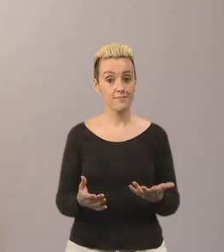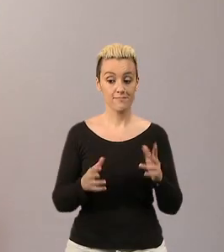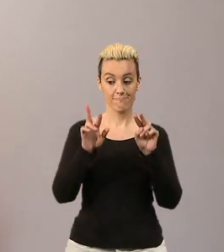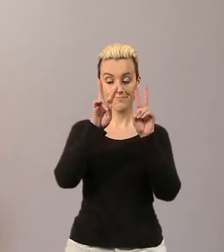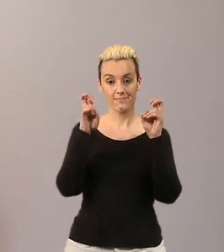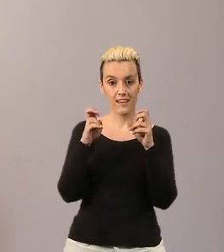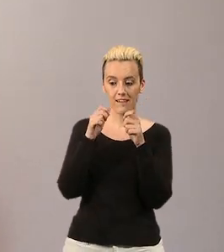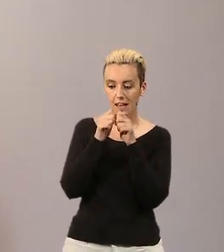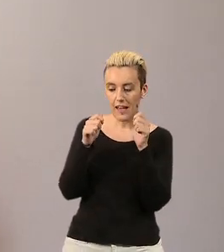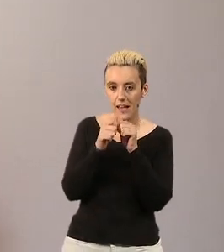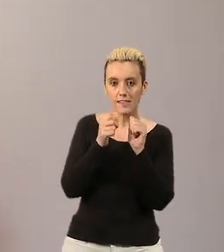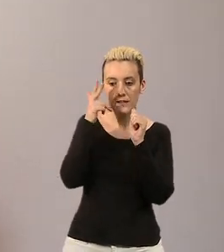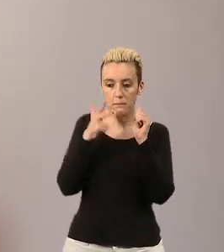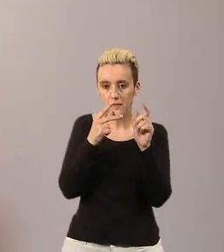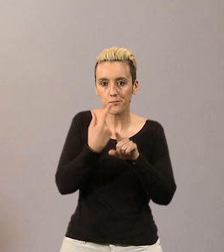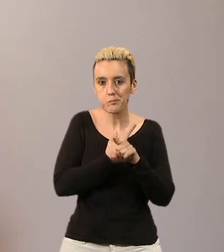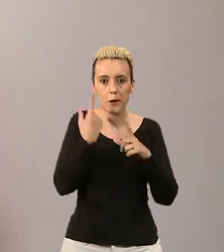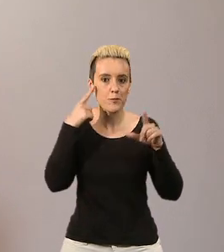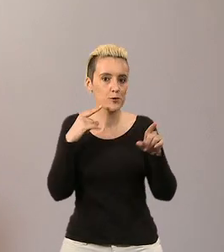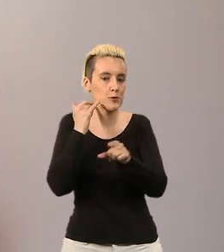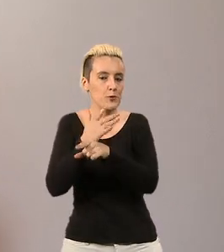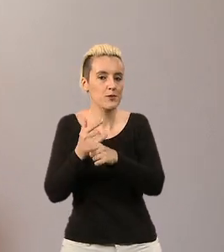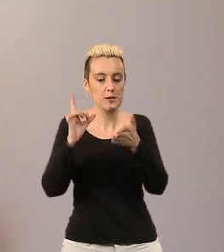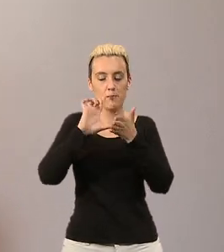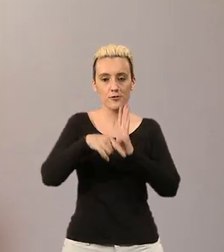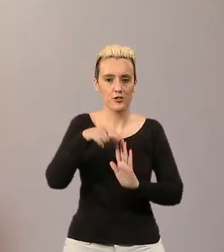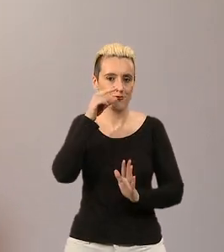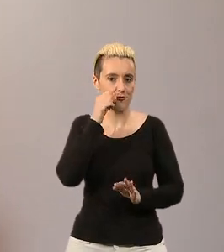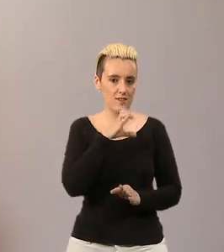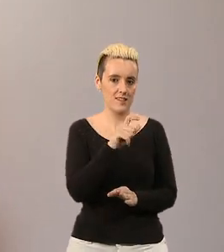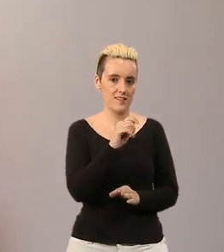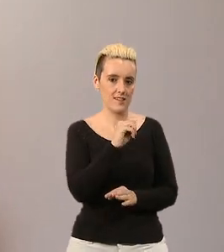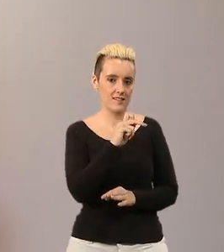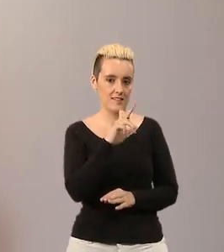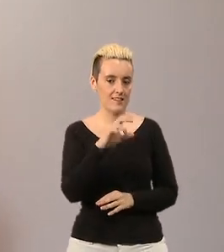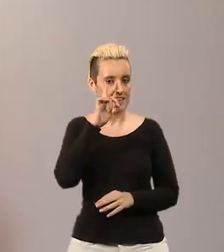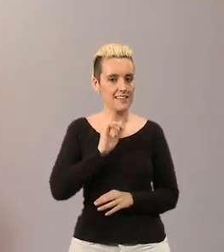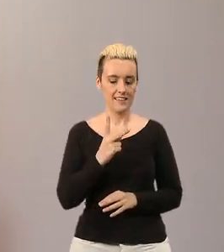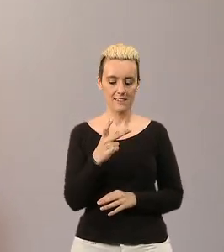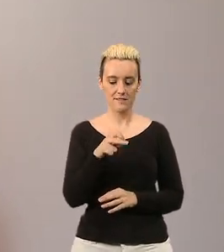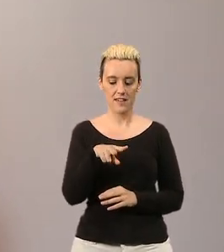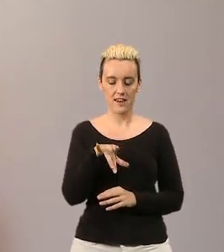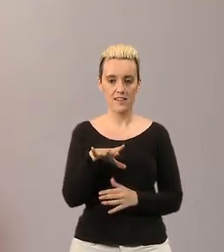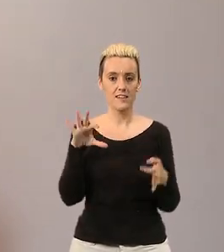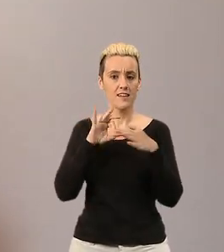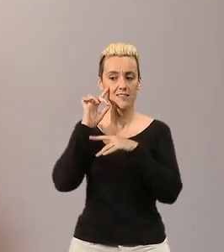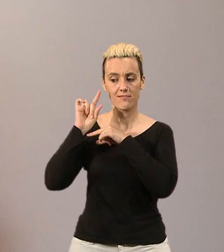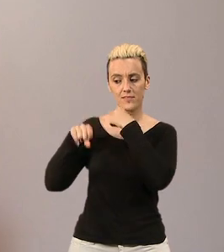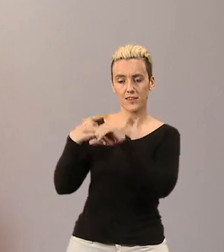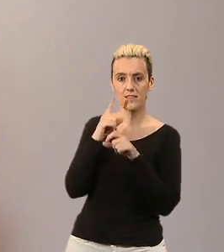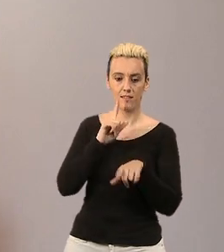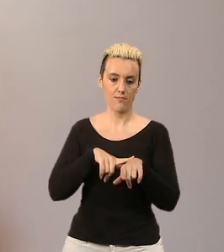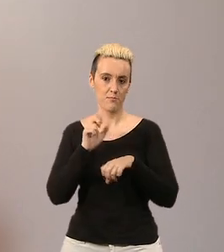Rezas, benzeduras e outras cantigas dá nome ao projeto de César Prata e Vânia Couto, que combina tradição e